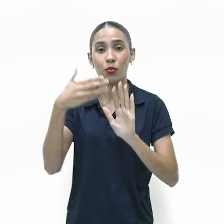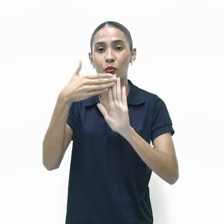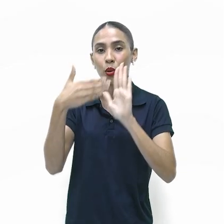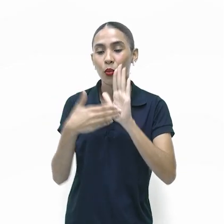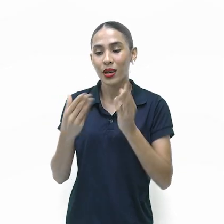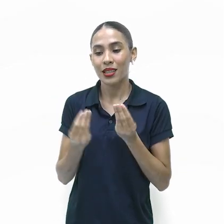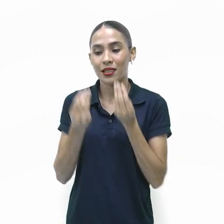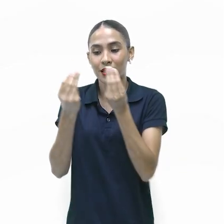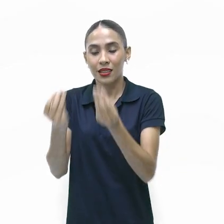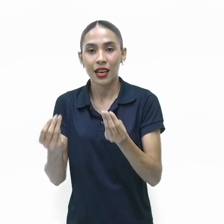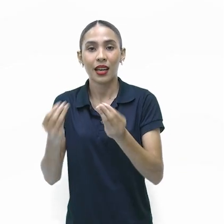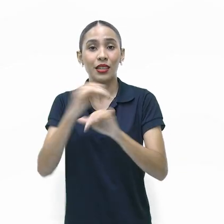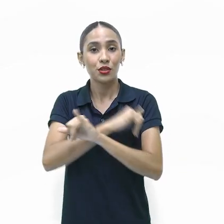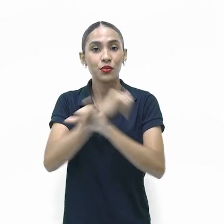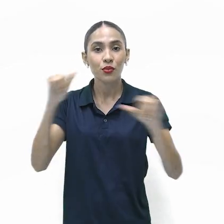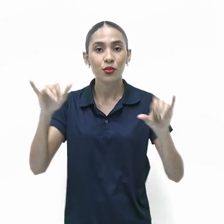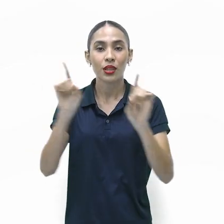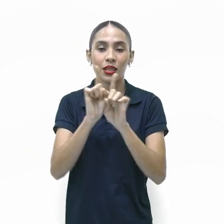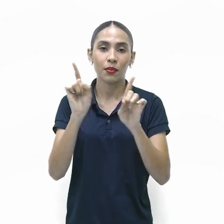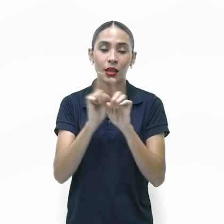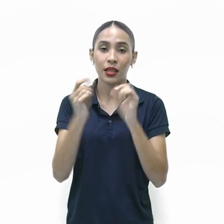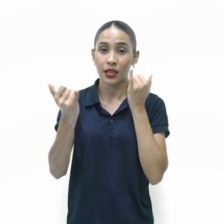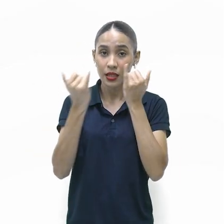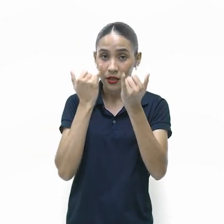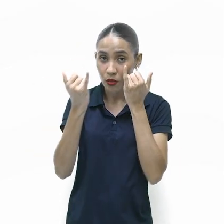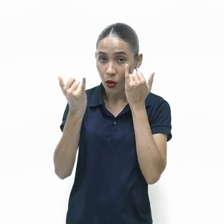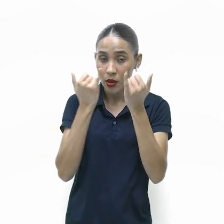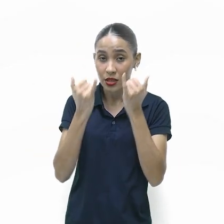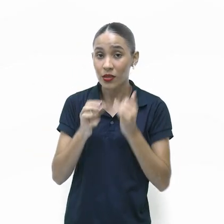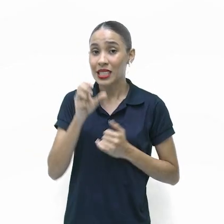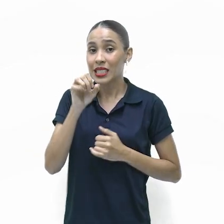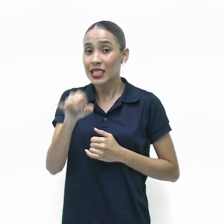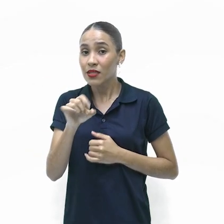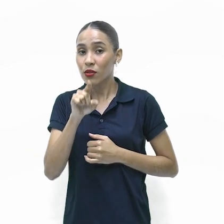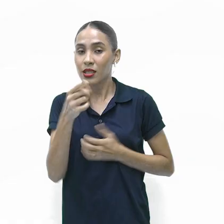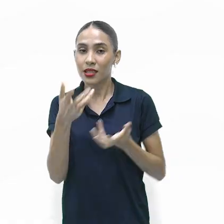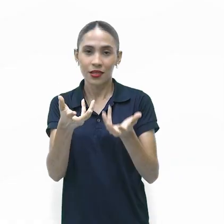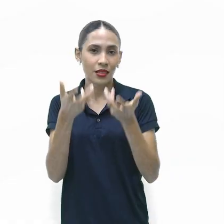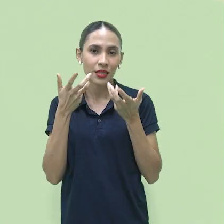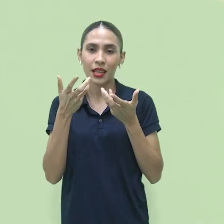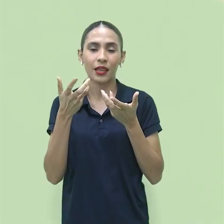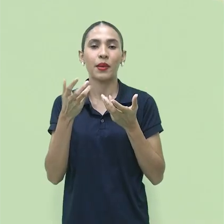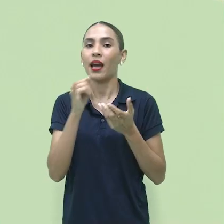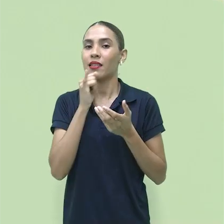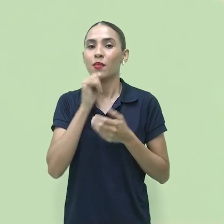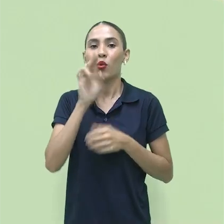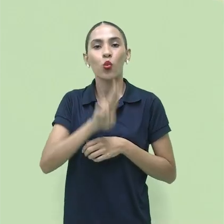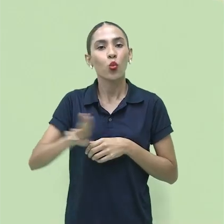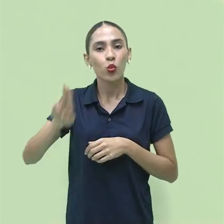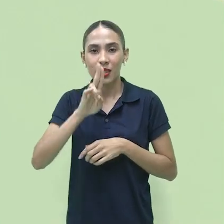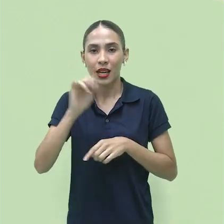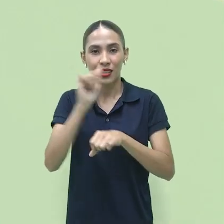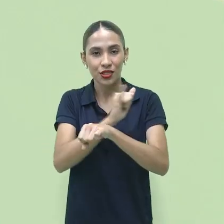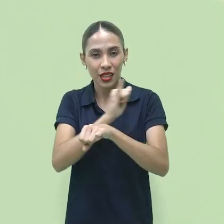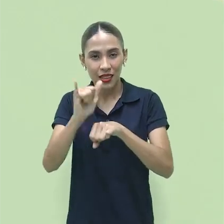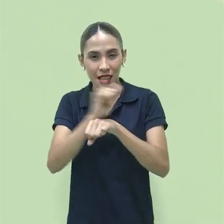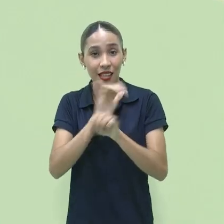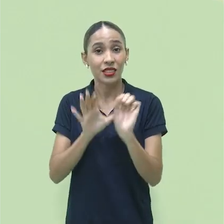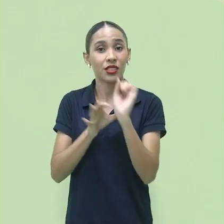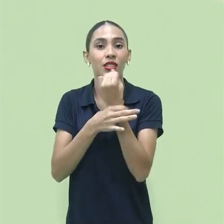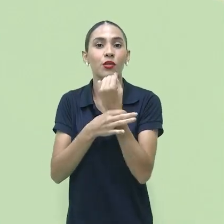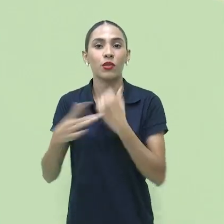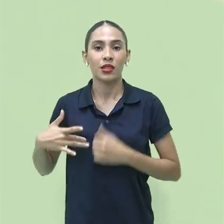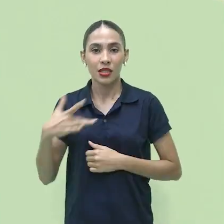propõe, que ele divulga, na verdade, informações. Se você quiser ali algum método contraceptivo, se quiser alguma